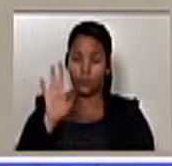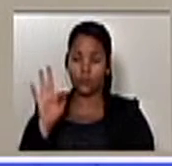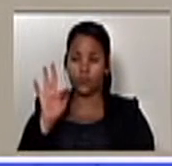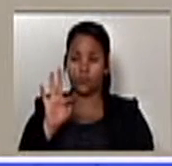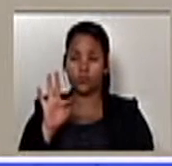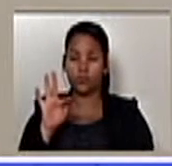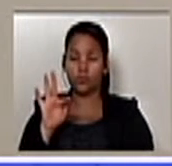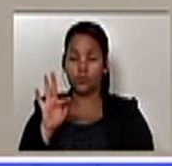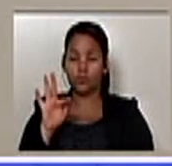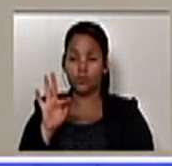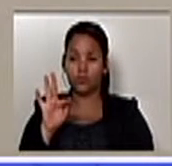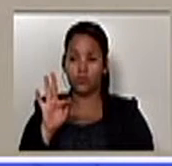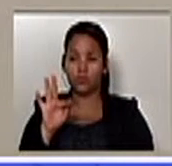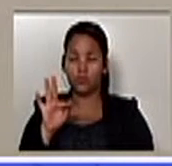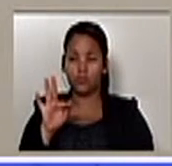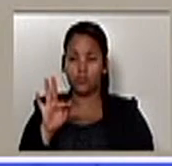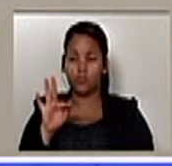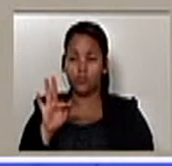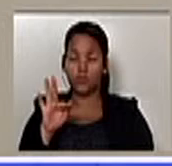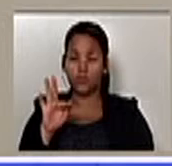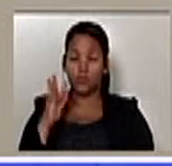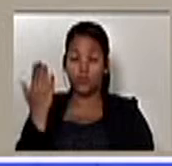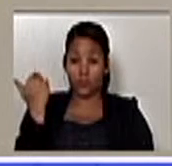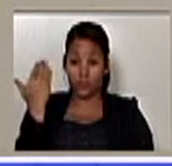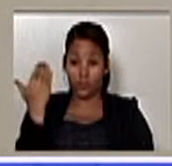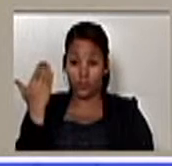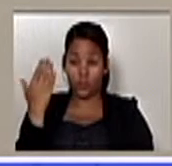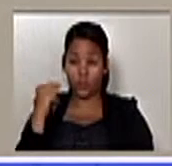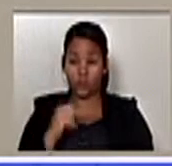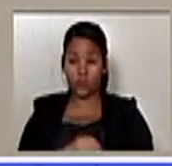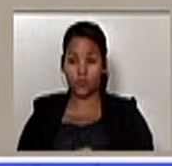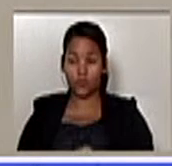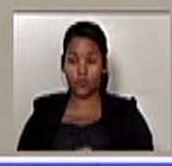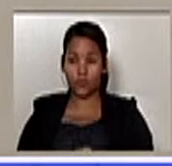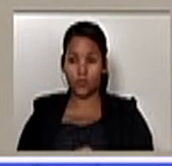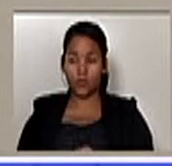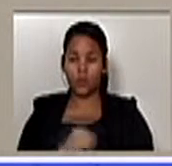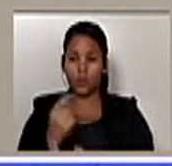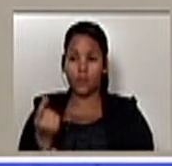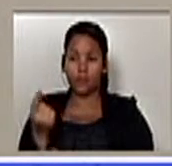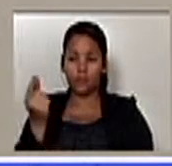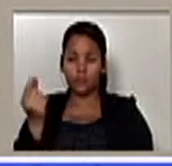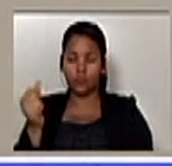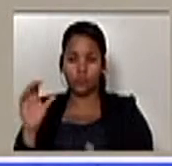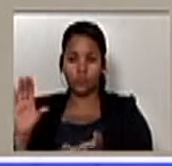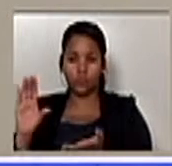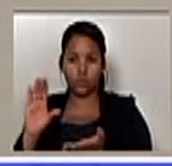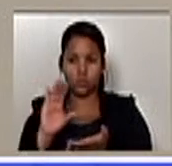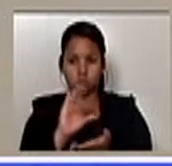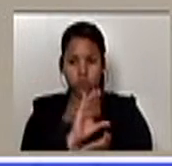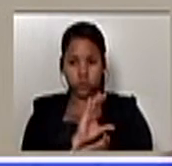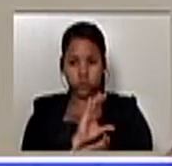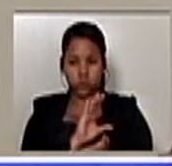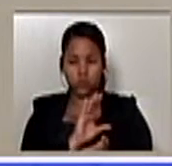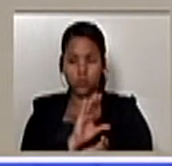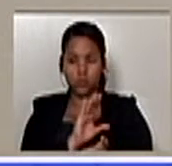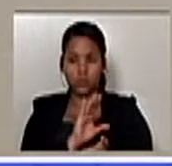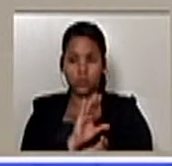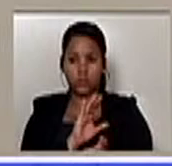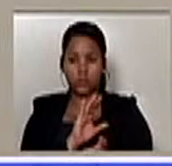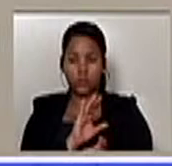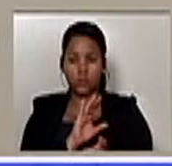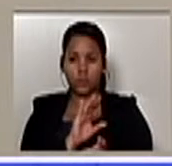houve um adiantamento de recursos financeiros para o Estado. Não se definiu em si o valor a ser